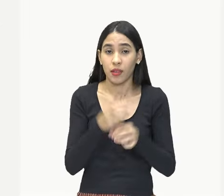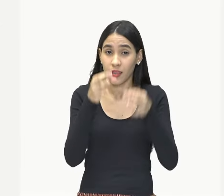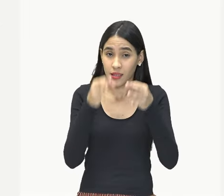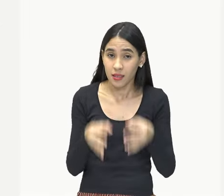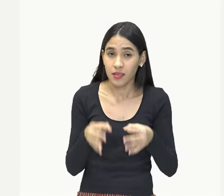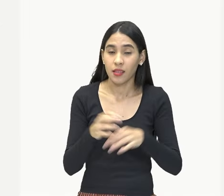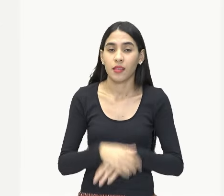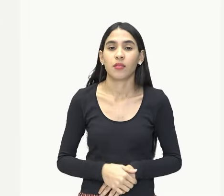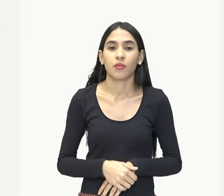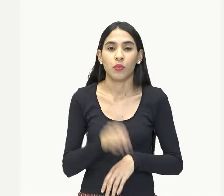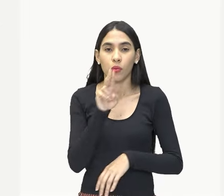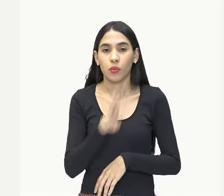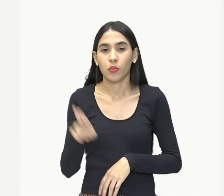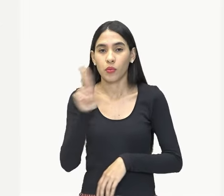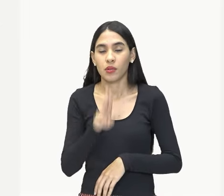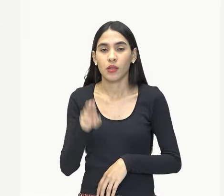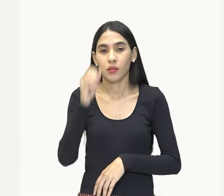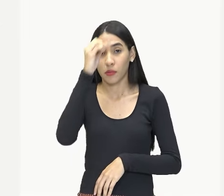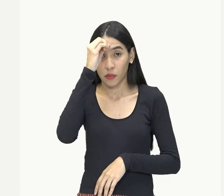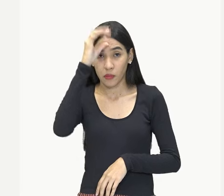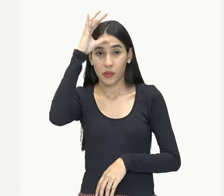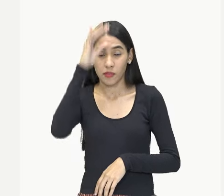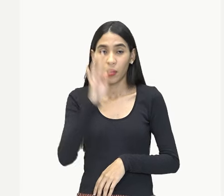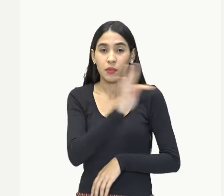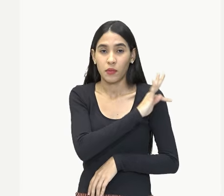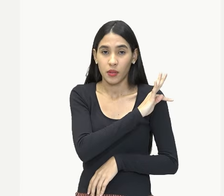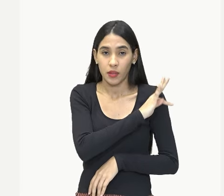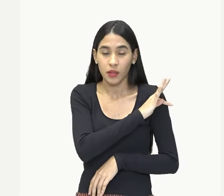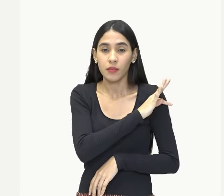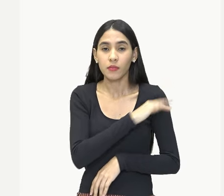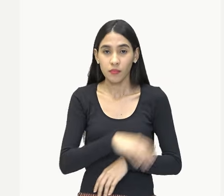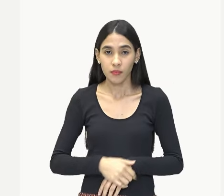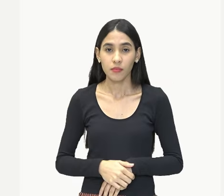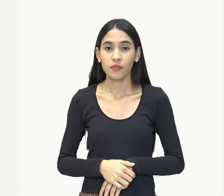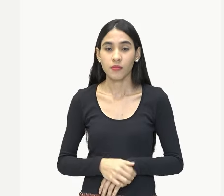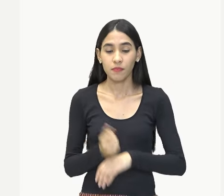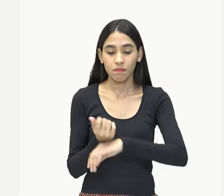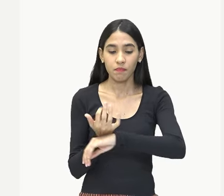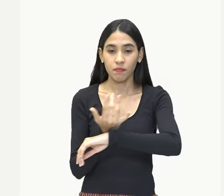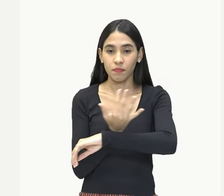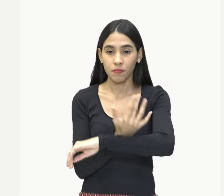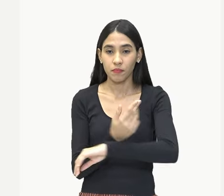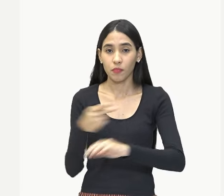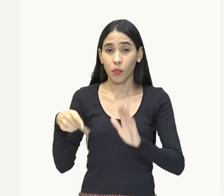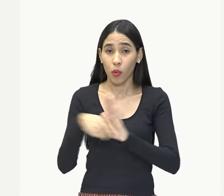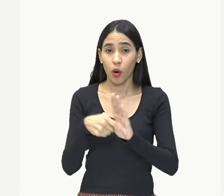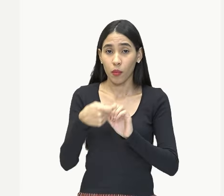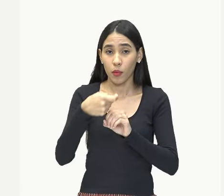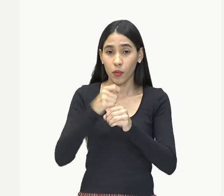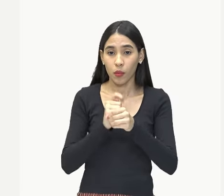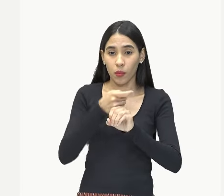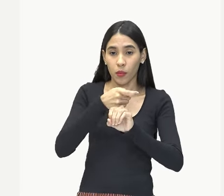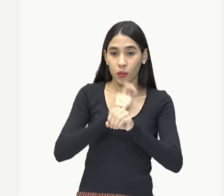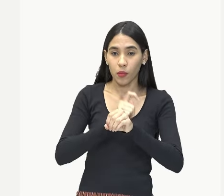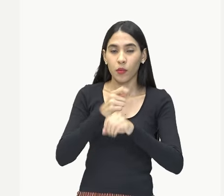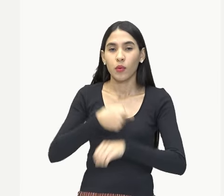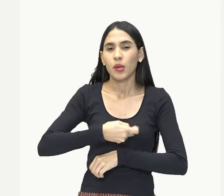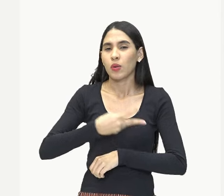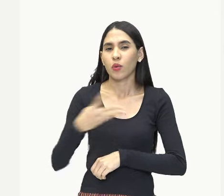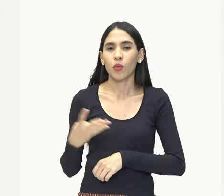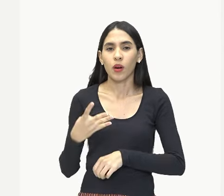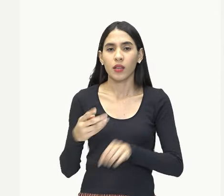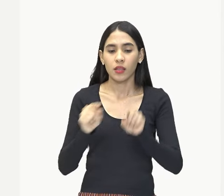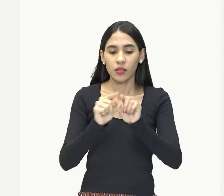exata, aplicando os conhecimentos técnicos aí do plantio de mudas de Tucumã, quantas mudas cabem